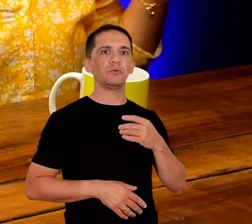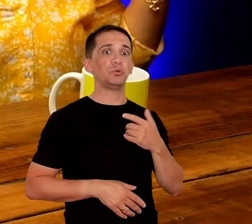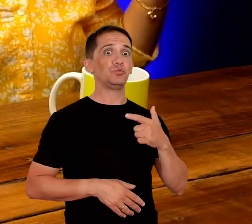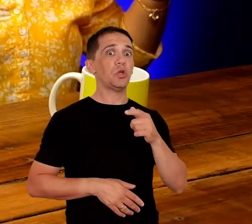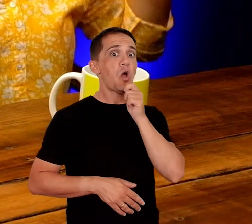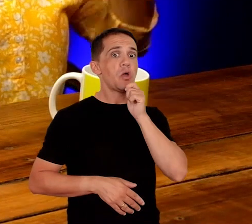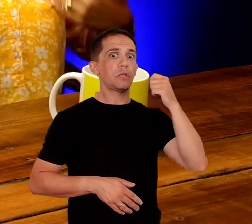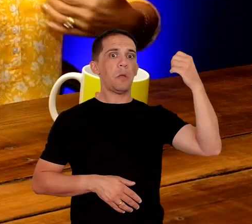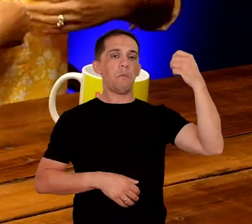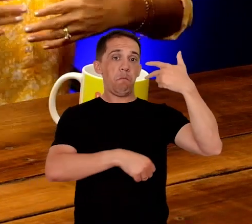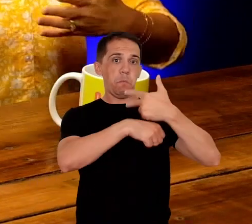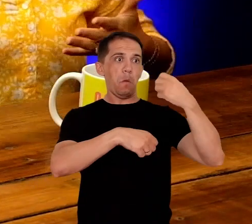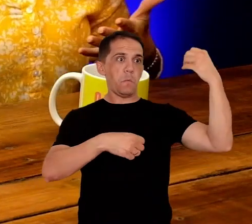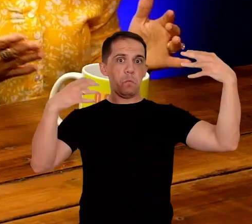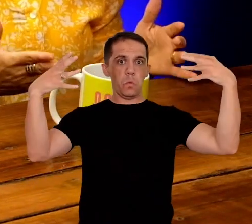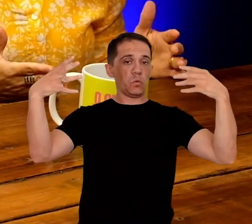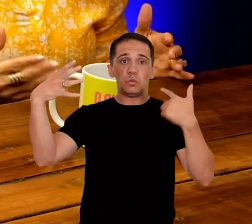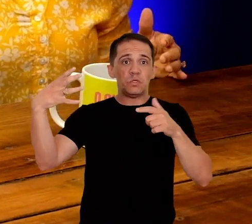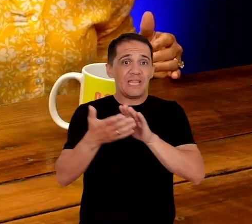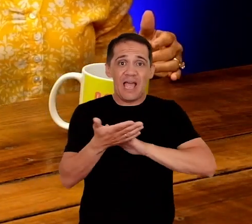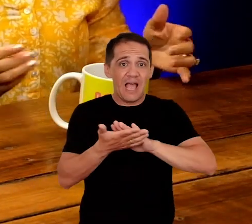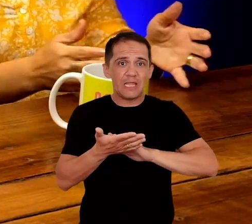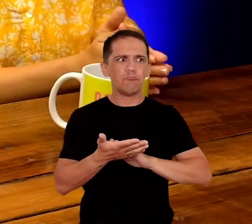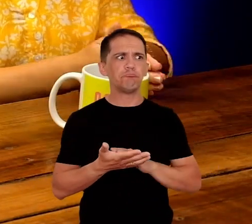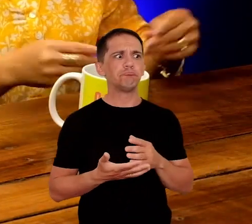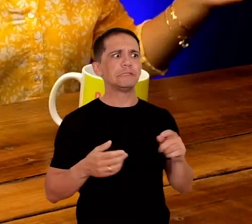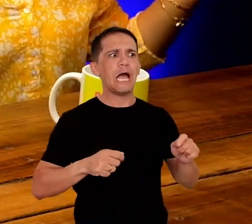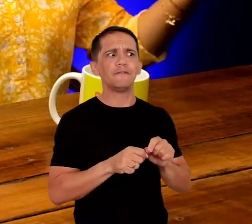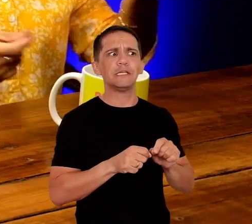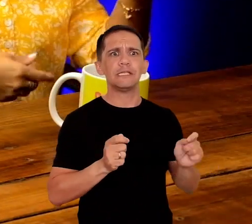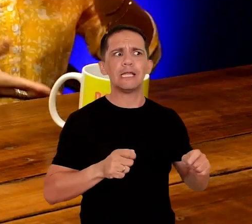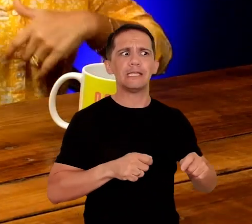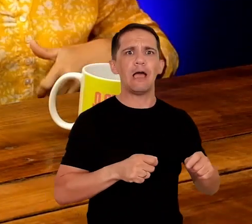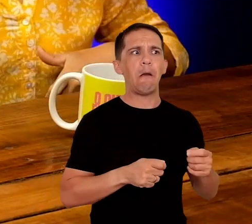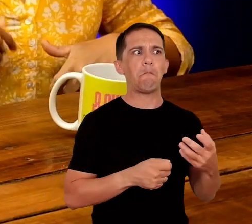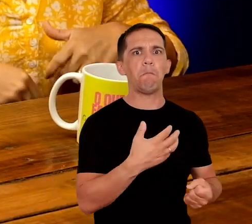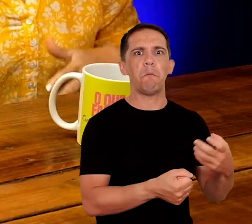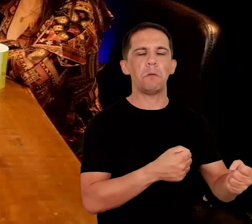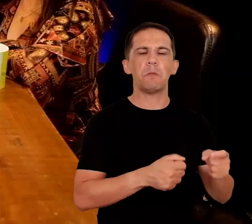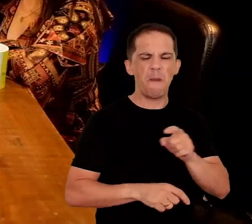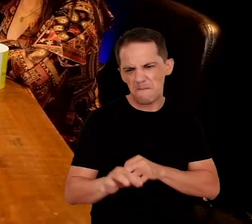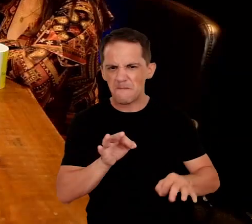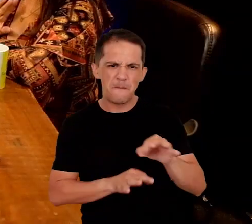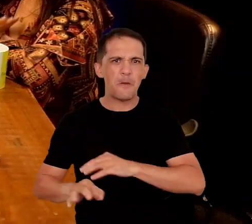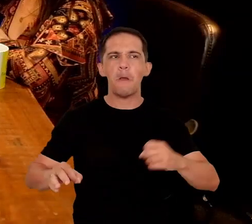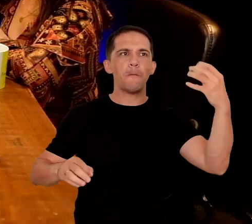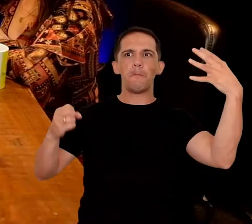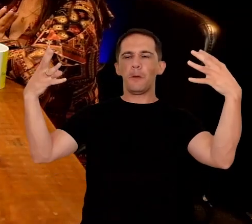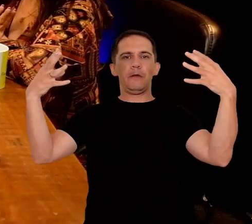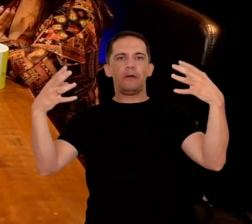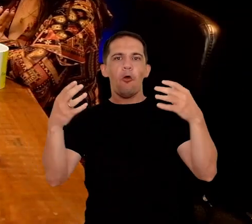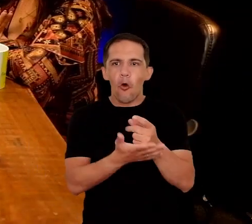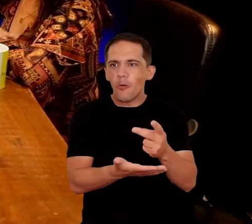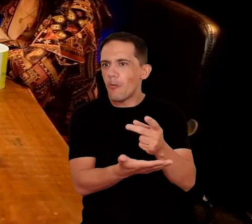pensava ter. assim, a gente faz, A gente vai. Aham. Não, mas aí ele... Não, a gente vai... Não, pode Mas dar. o bom é que tu trabalha com TI, né? Então tu